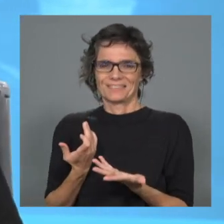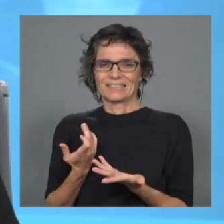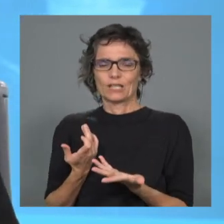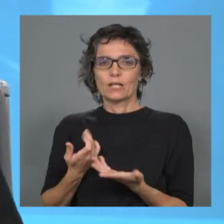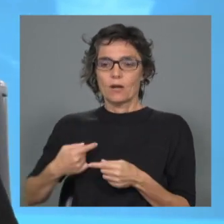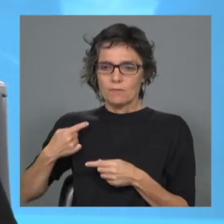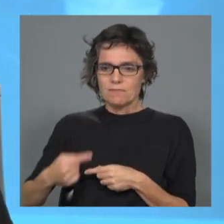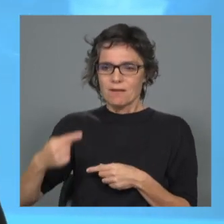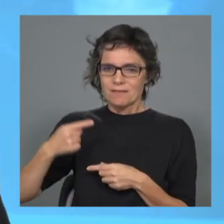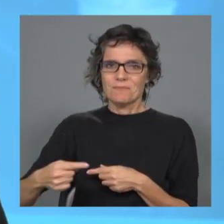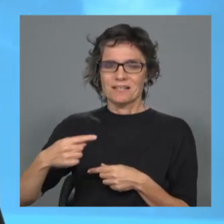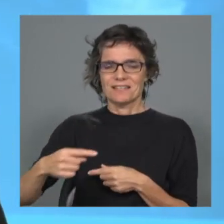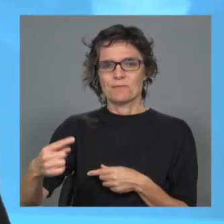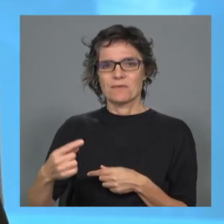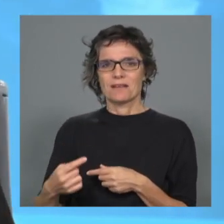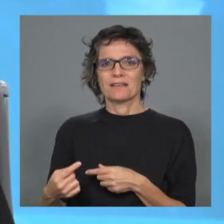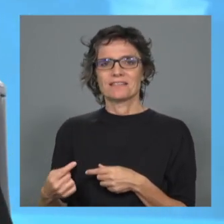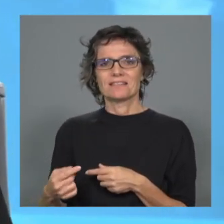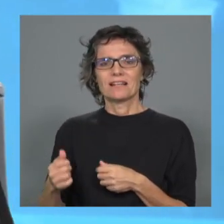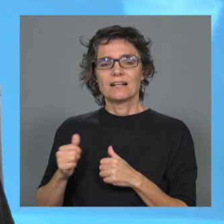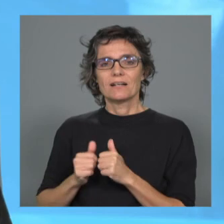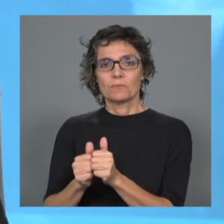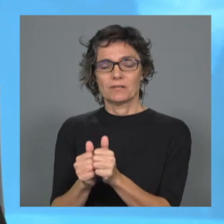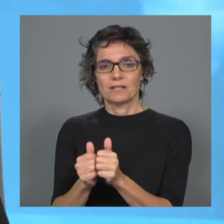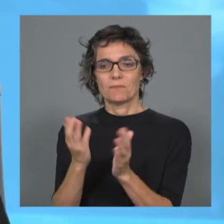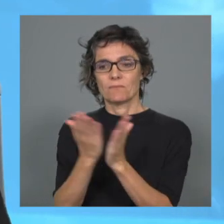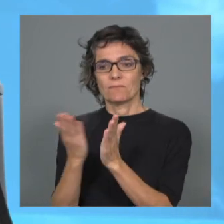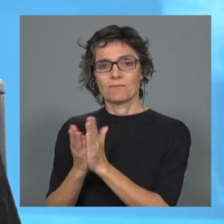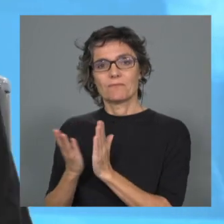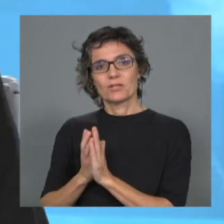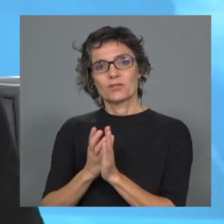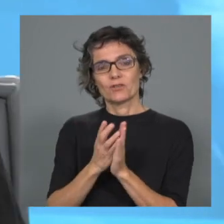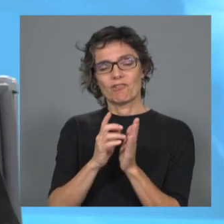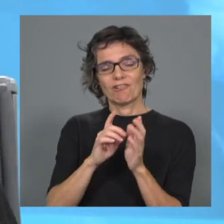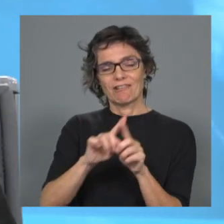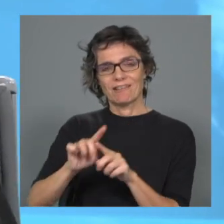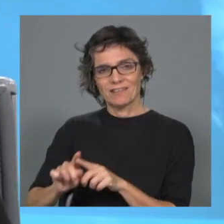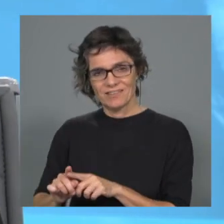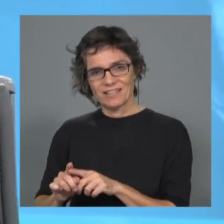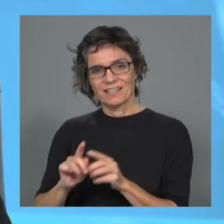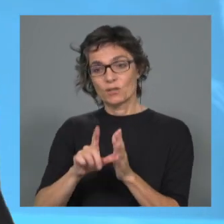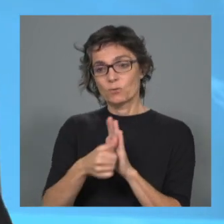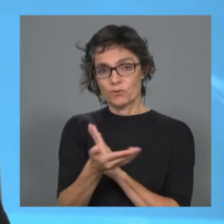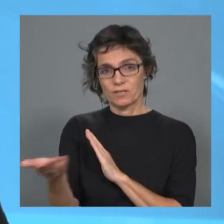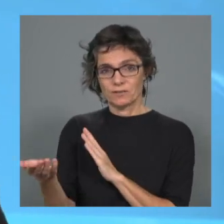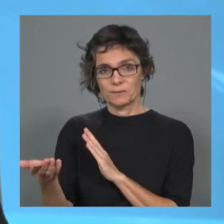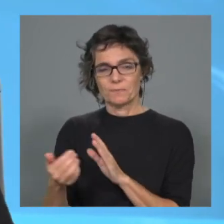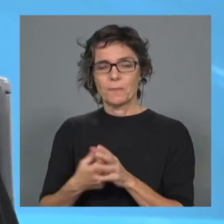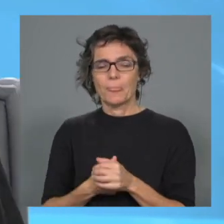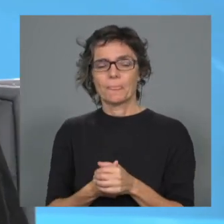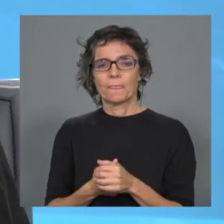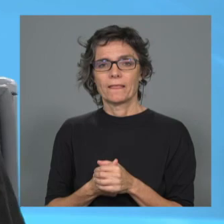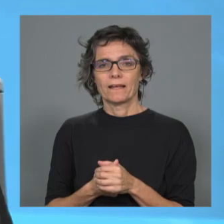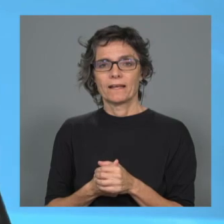após semana, acompanhar semanas Ubuntu em escolas diferentes, todas elas de contextos também muito diferentes, e em